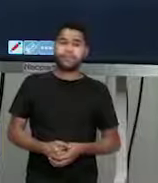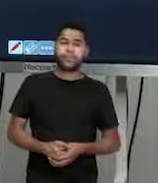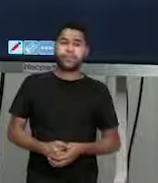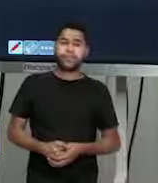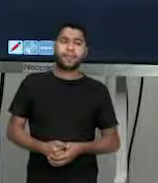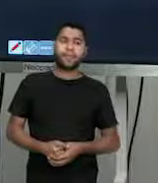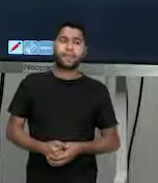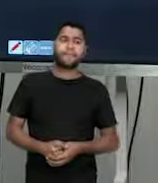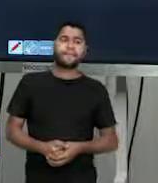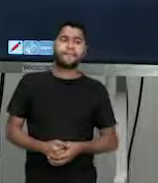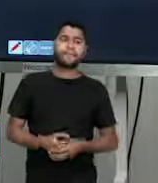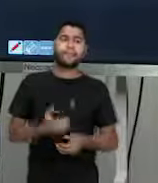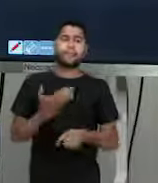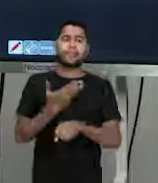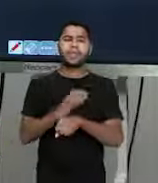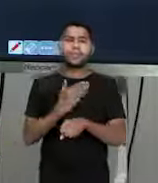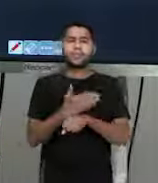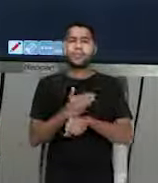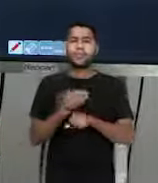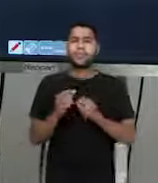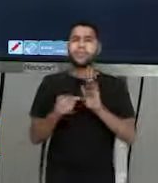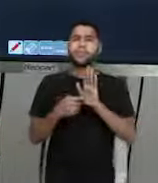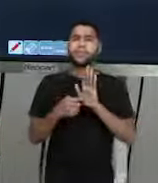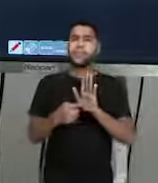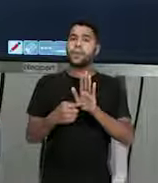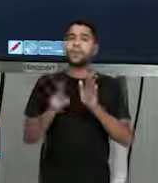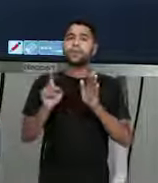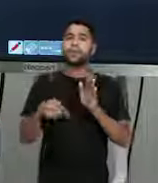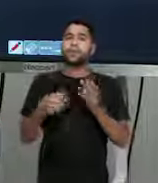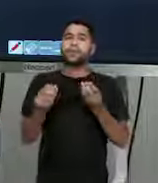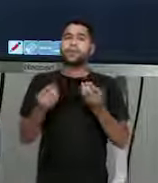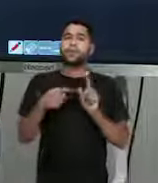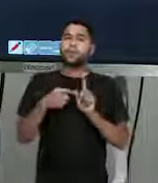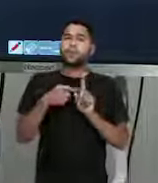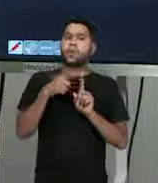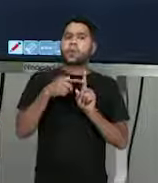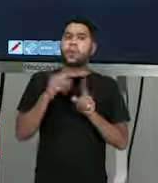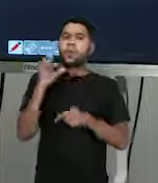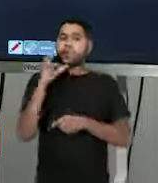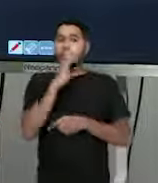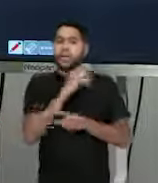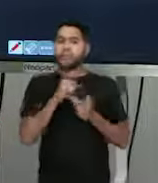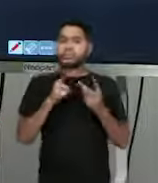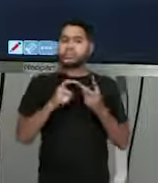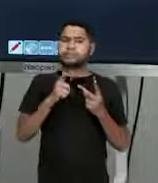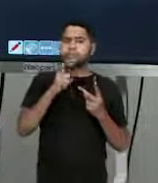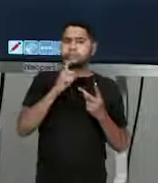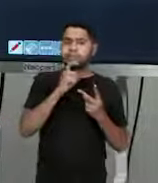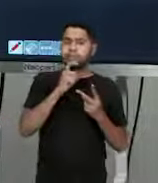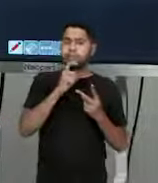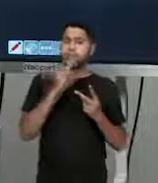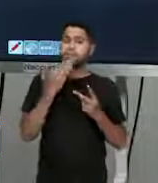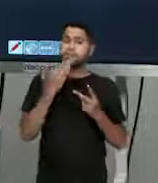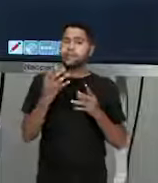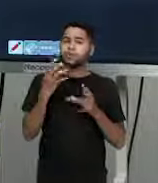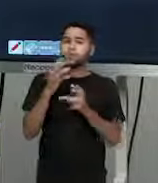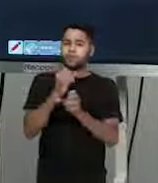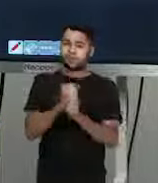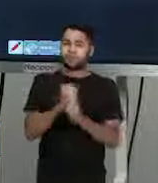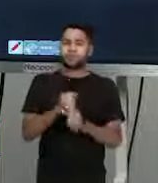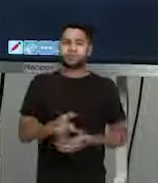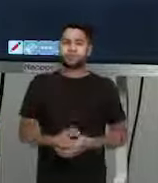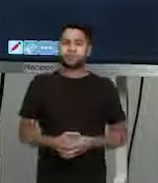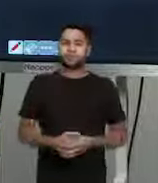exercício, então, te informou as temperaturas das fontes, fonte quente e fonte fria, e pediu para calcular o